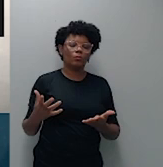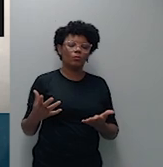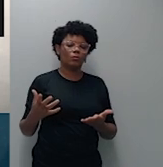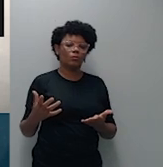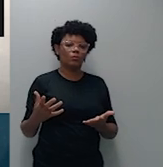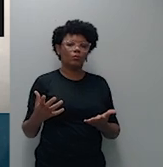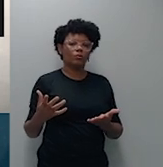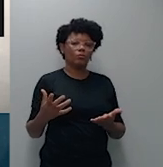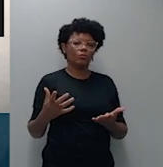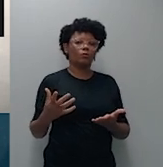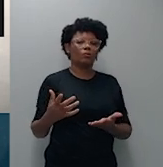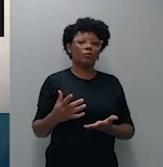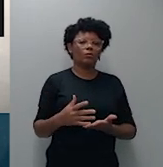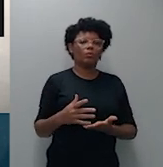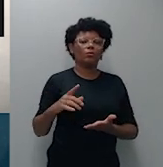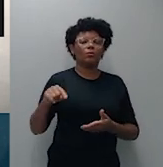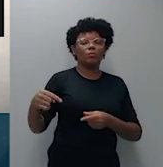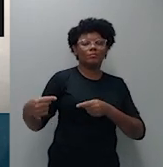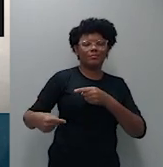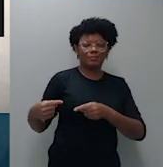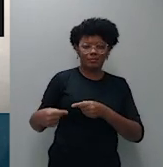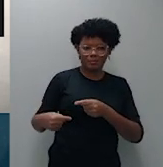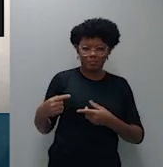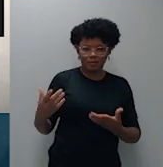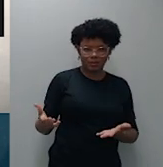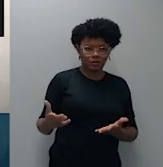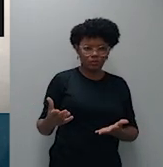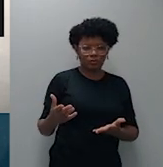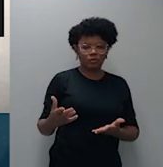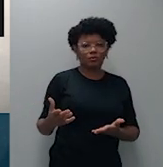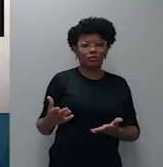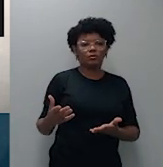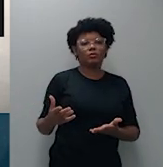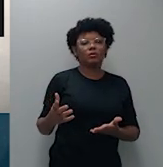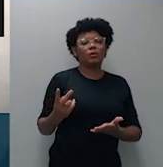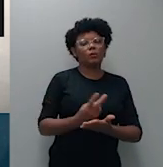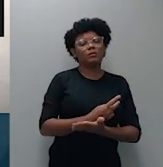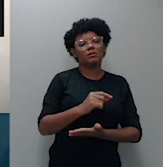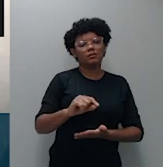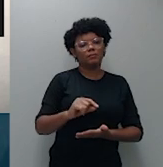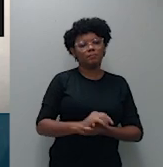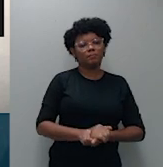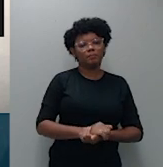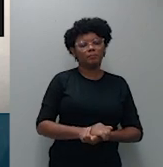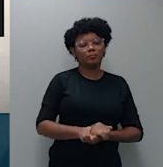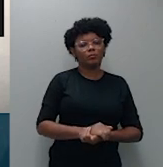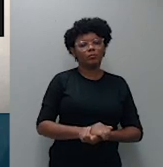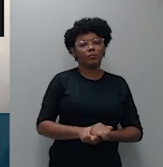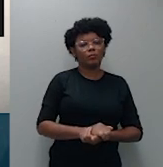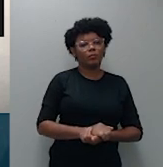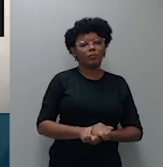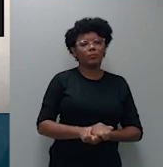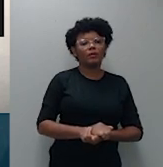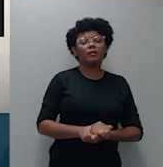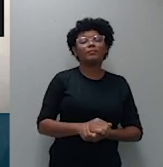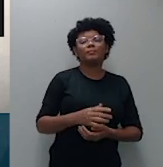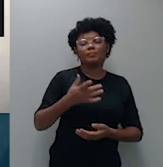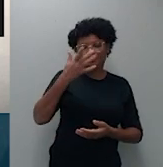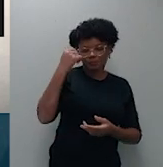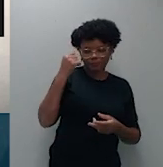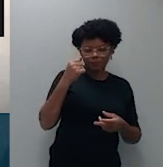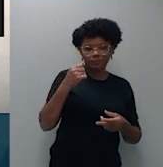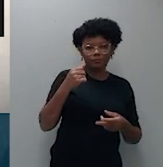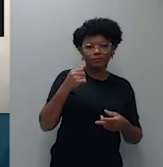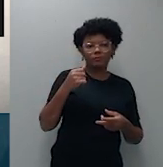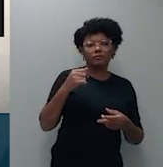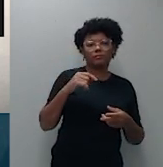objetos desse debate foram ocorreu né ô os